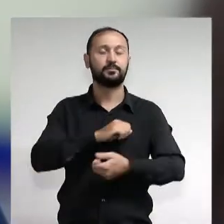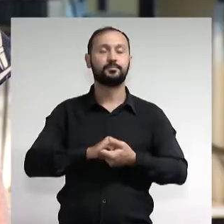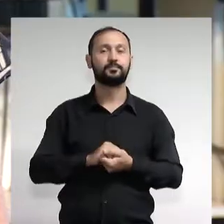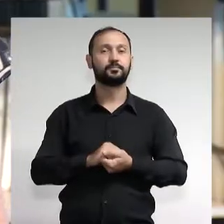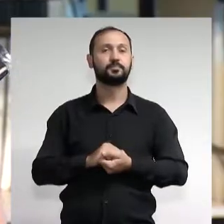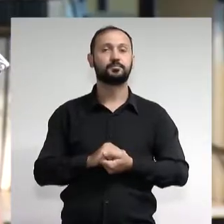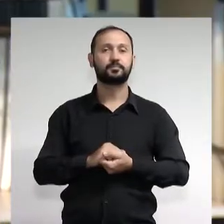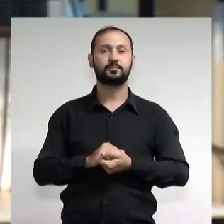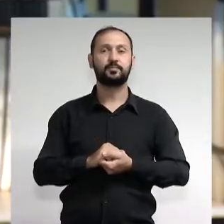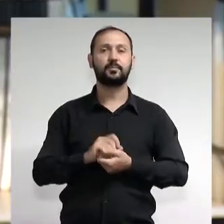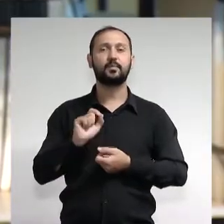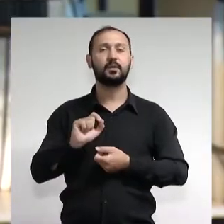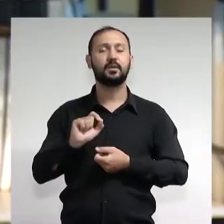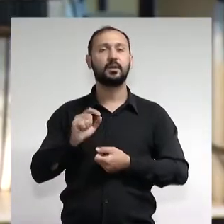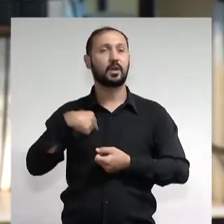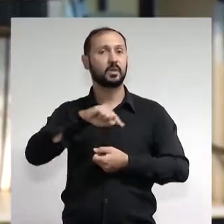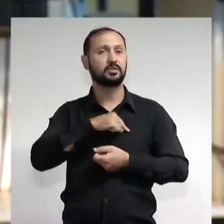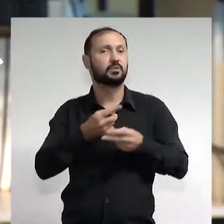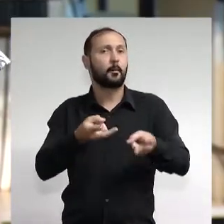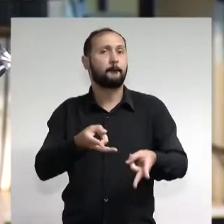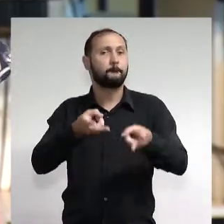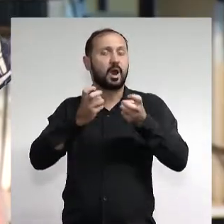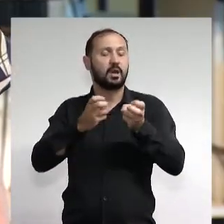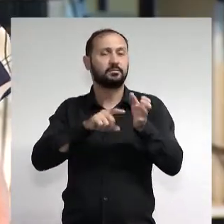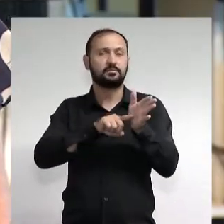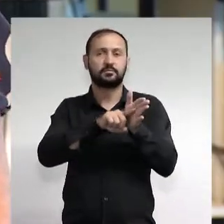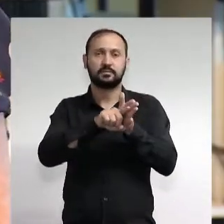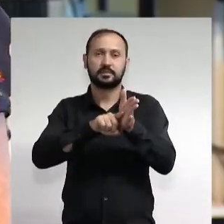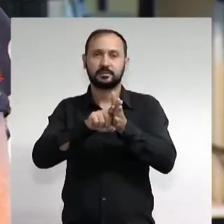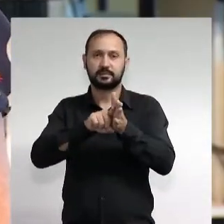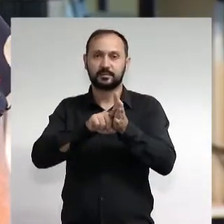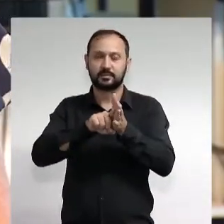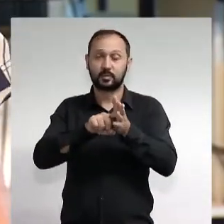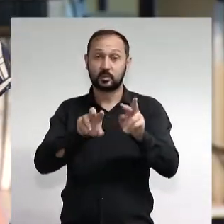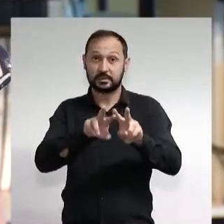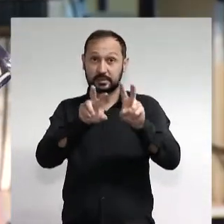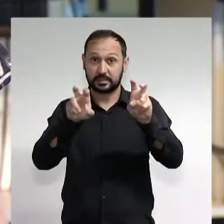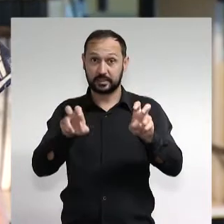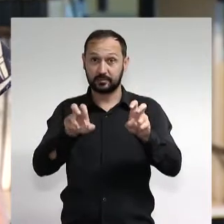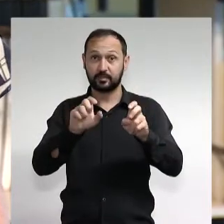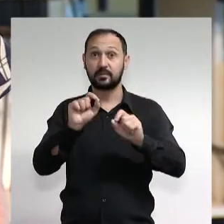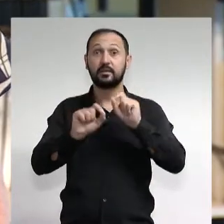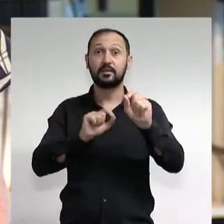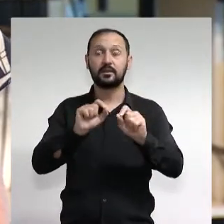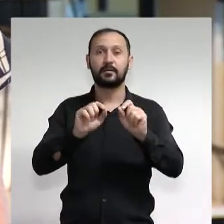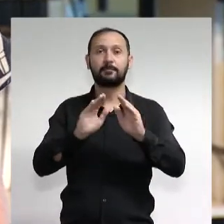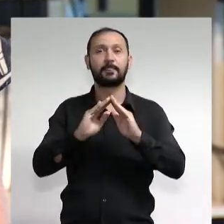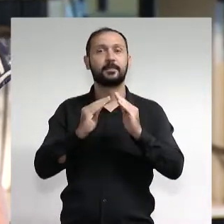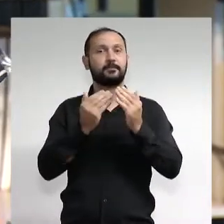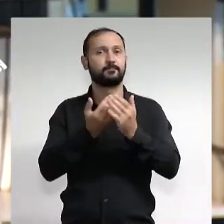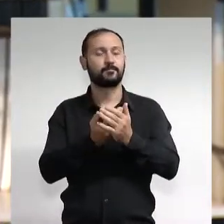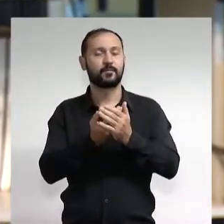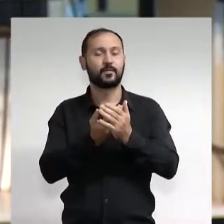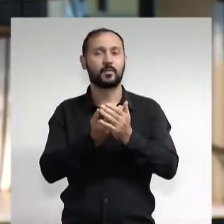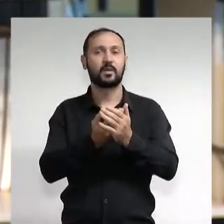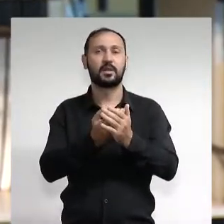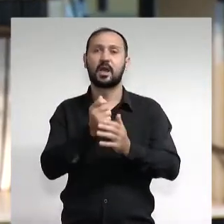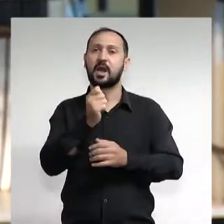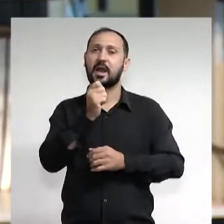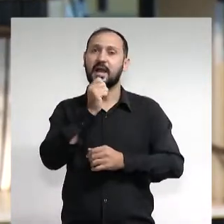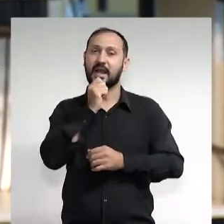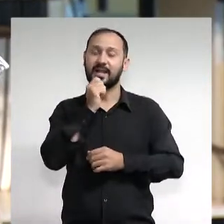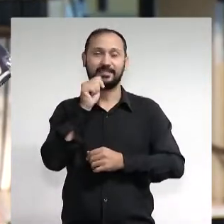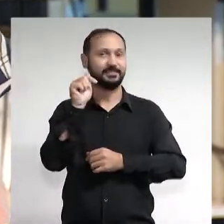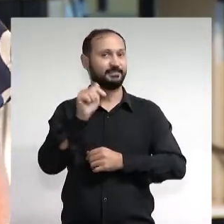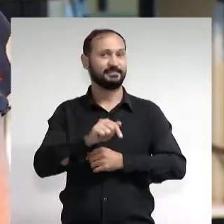estudantes. Mas o que nós percebemos ainda nas pesquisas que são desenvolvidas nesse campo é que a escola ainda